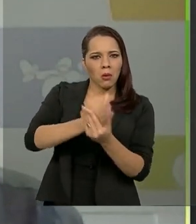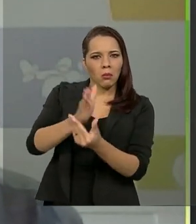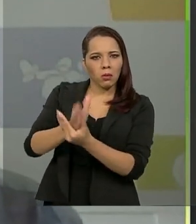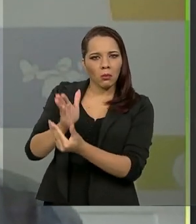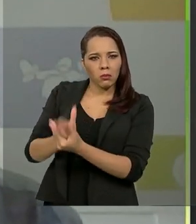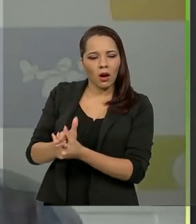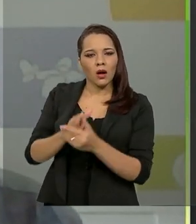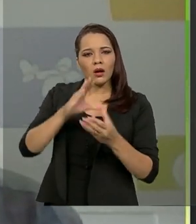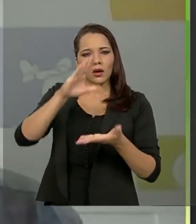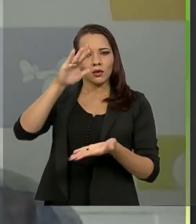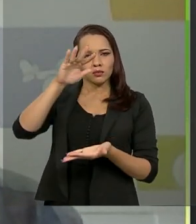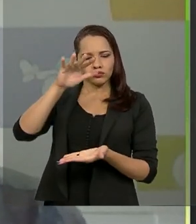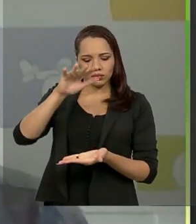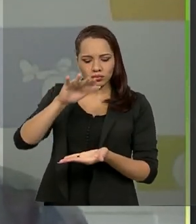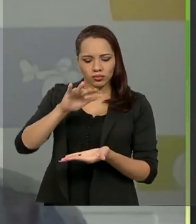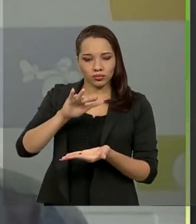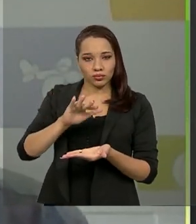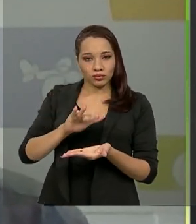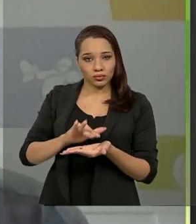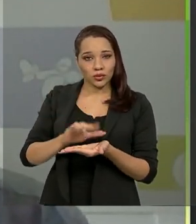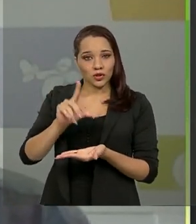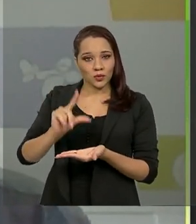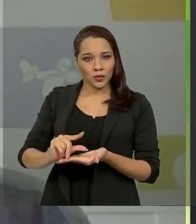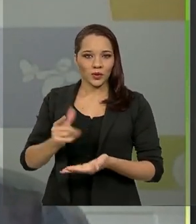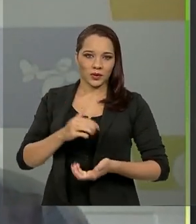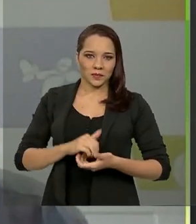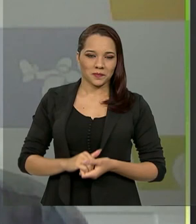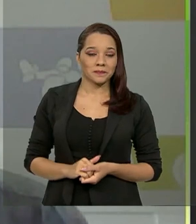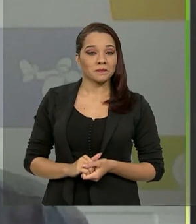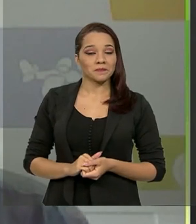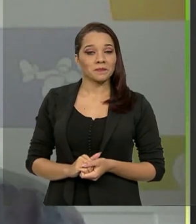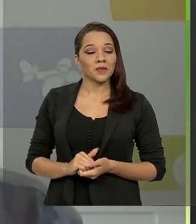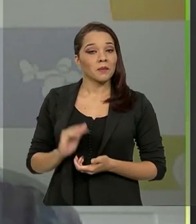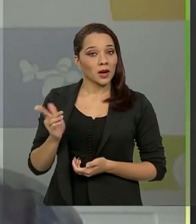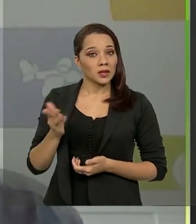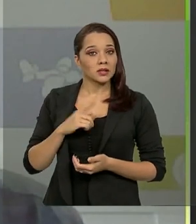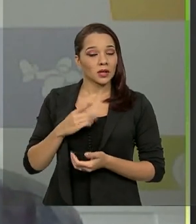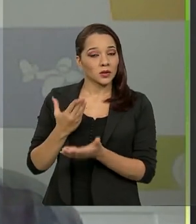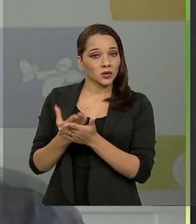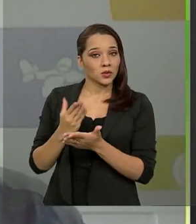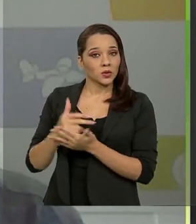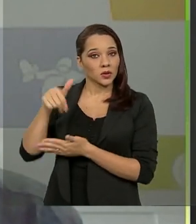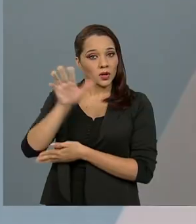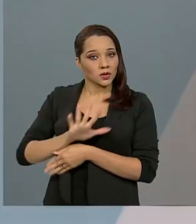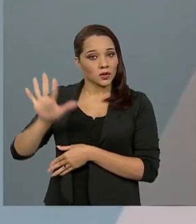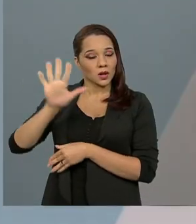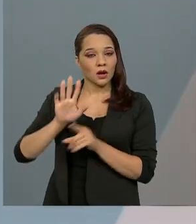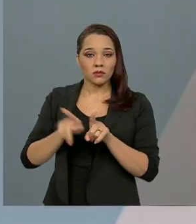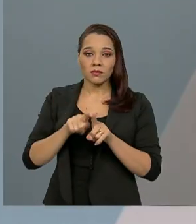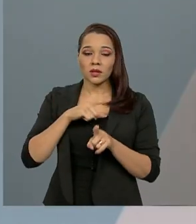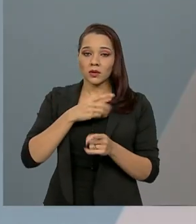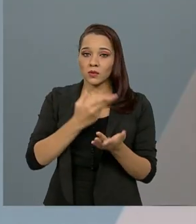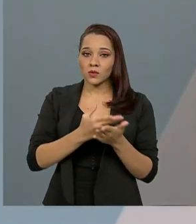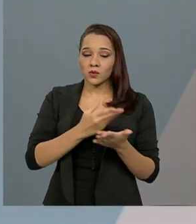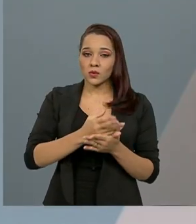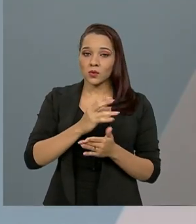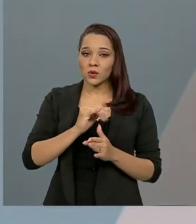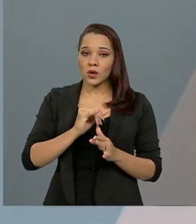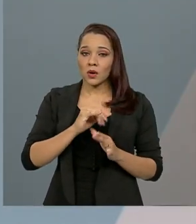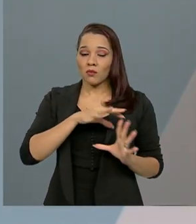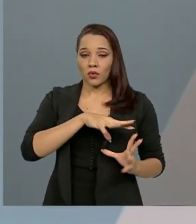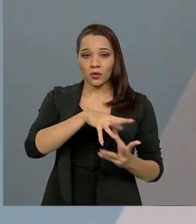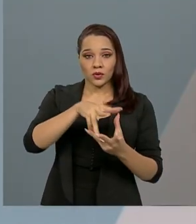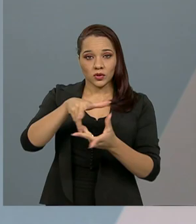irem diminuindo aos poucos. De todo modo, há estudos, tanto nacionais como internacionais,